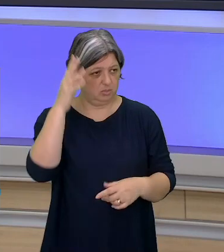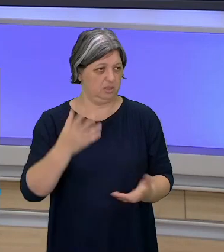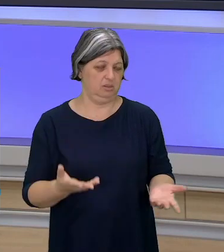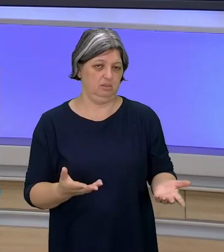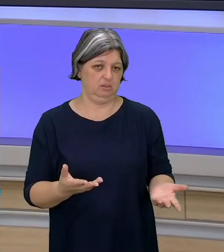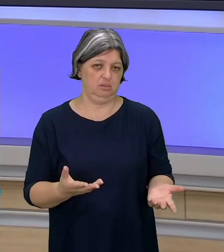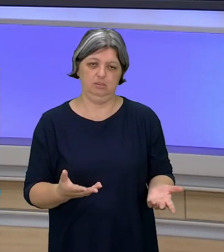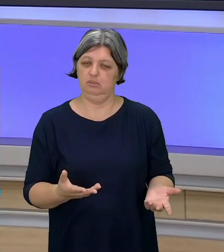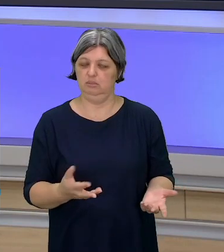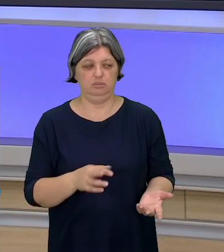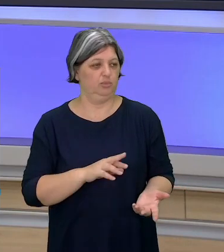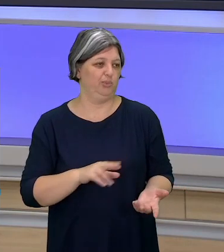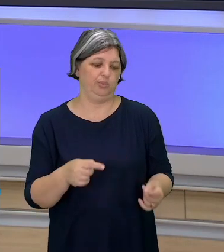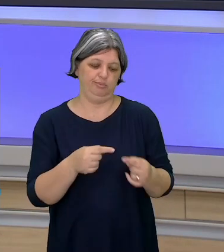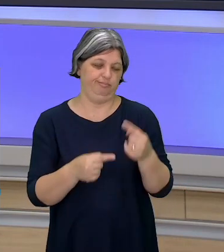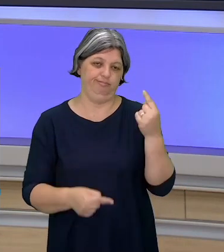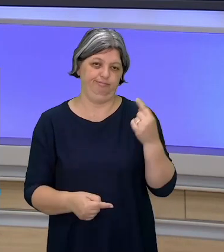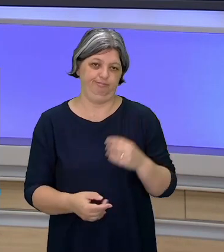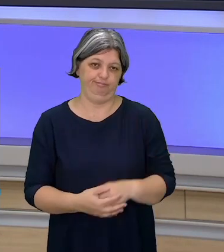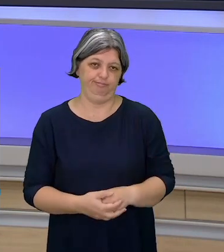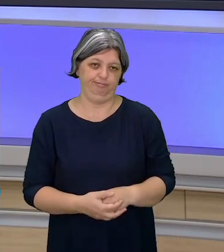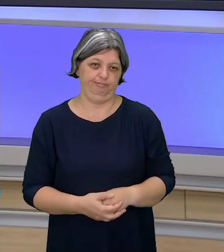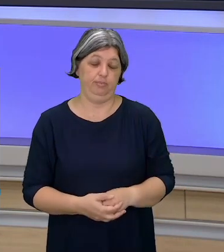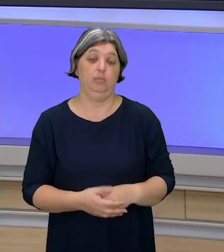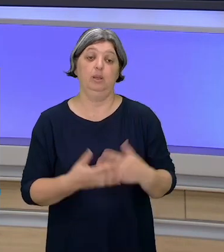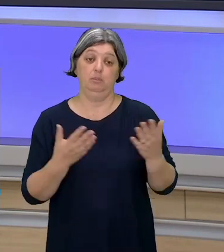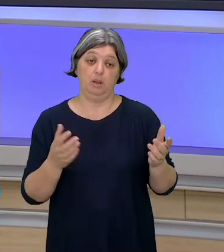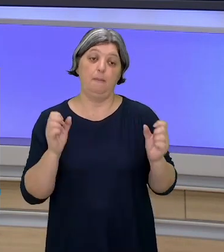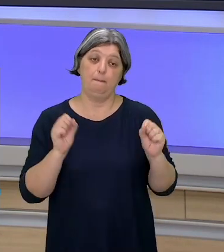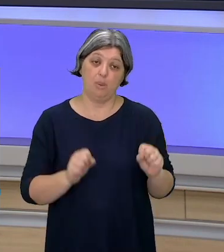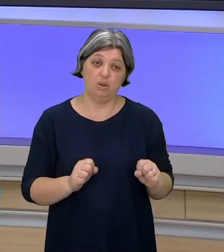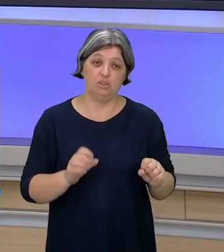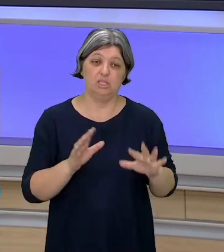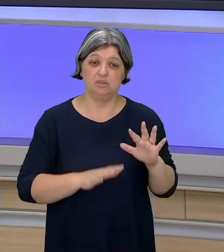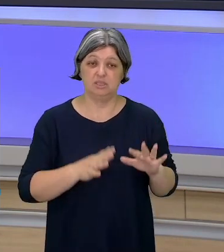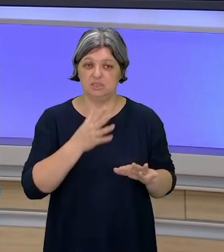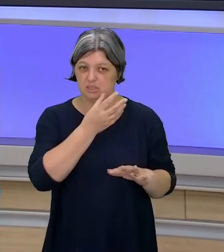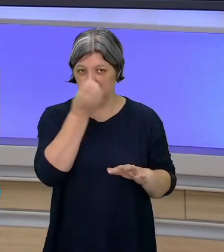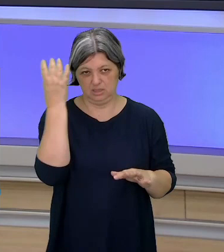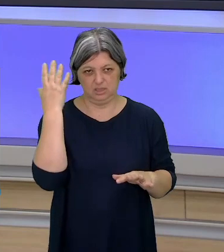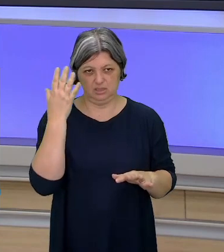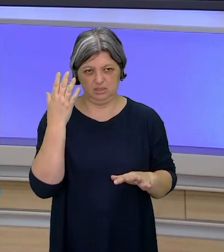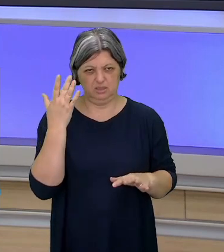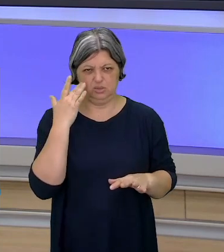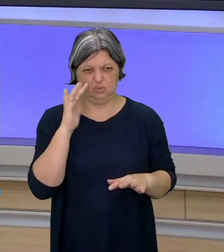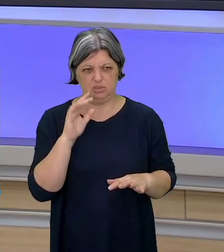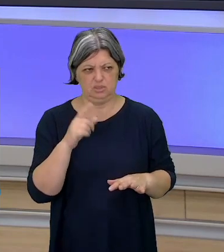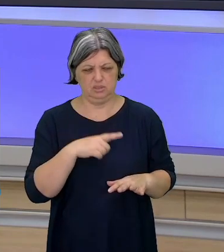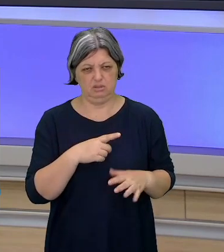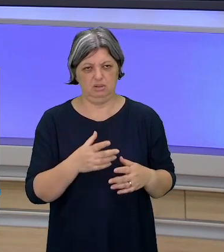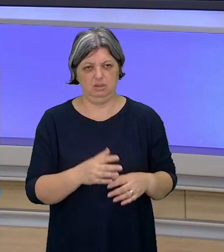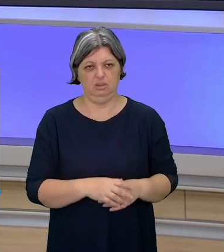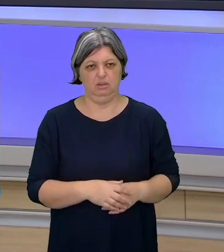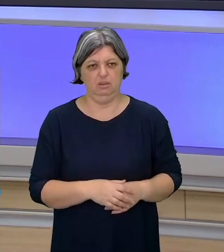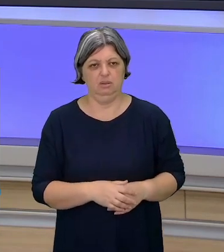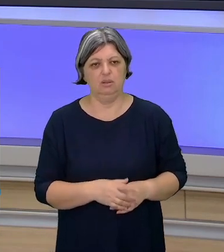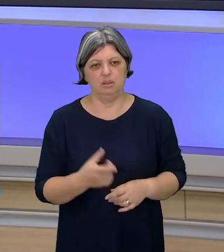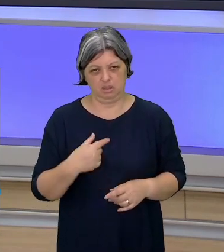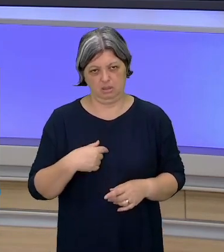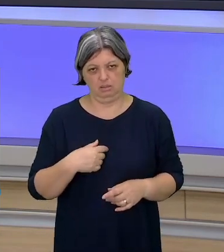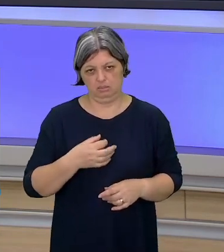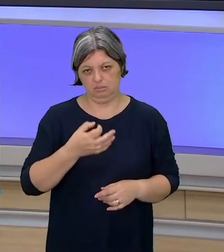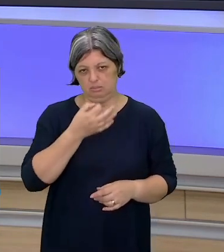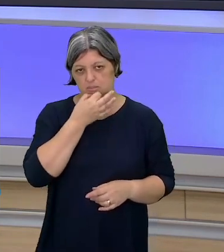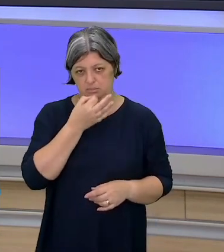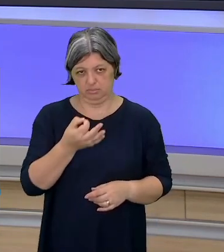nem foi isso. E aí, só que eu posso ter esquecido de te contar, não é o caso, eu nem sei se isso existe. Então, eu mesmo tô contando uma fake